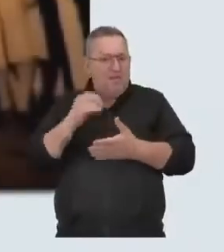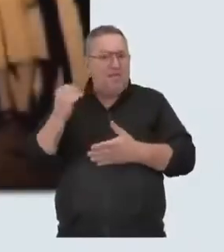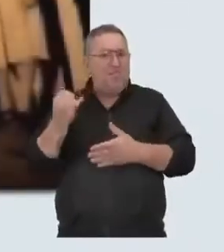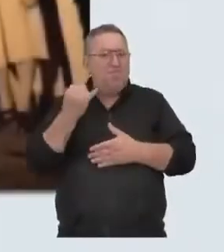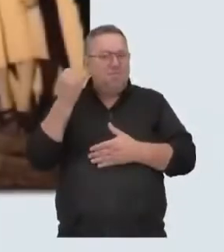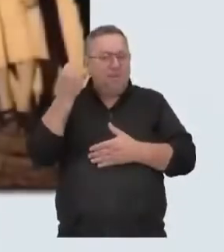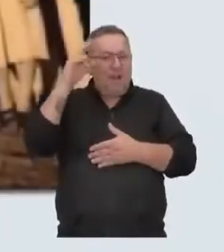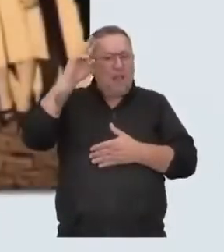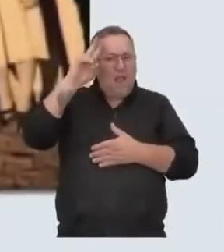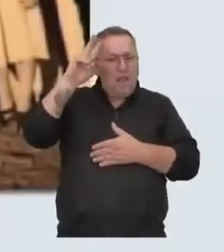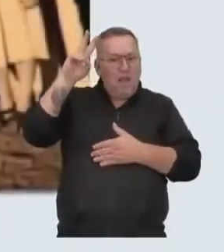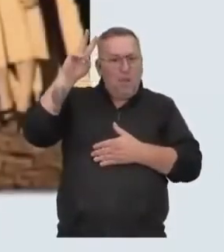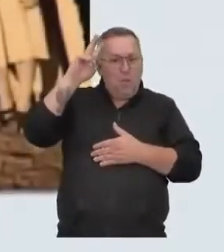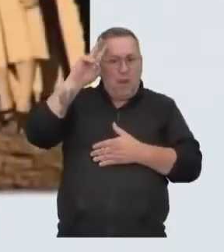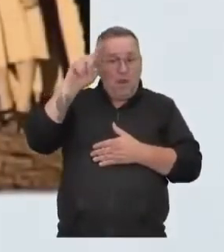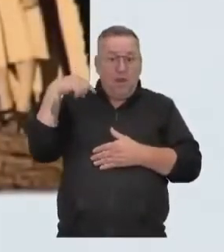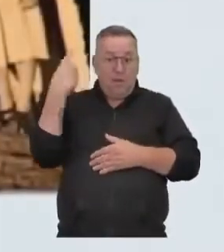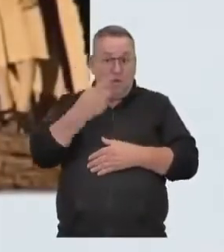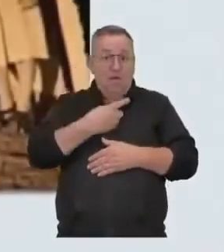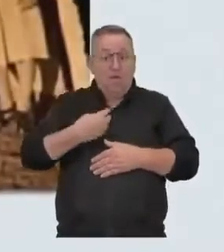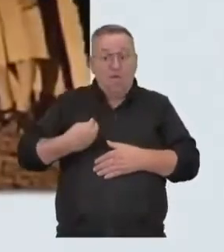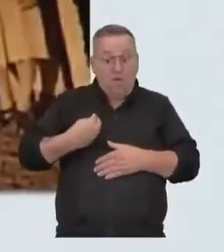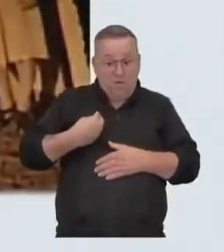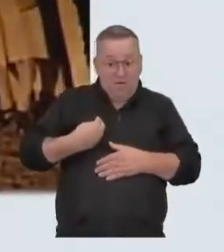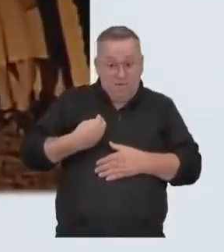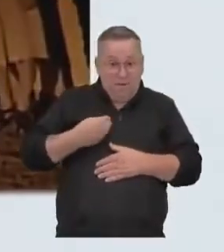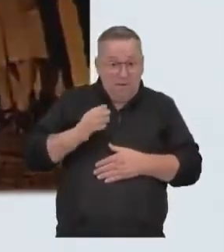das memórias na nossa vida?